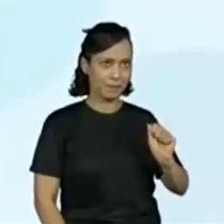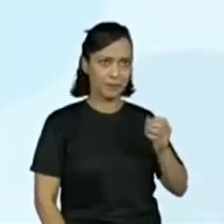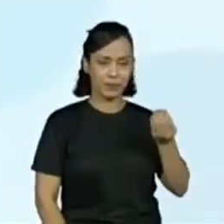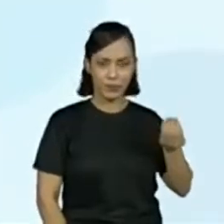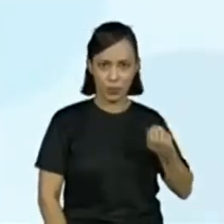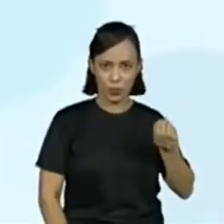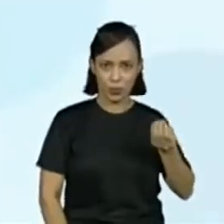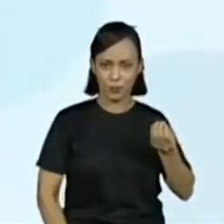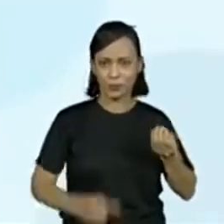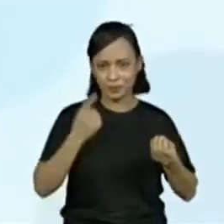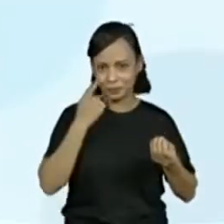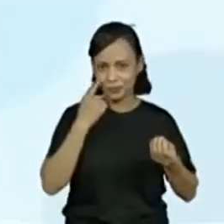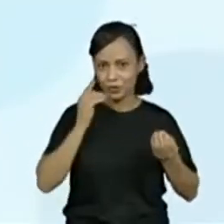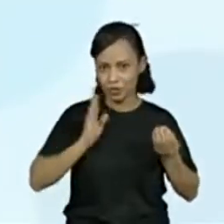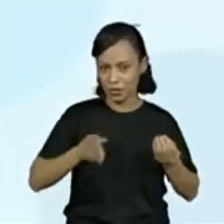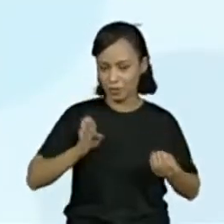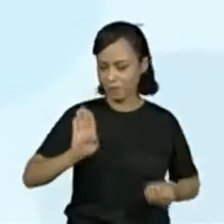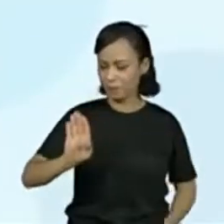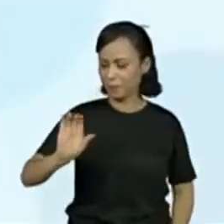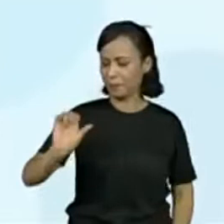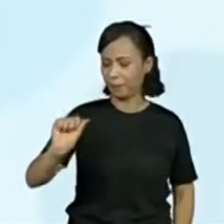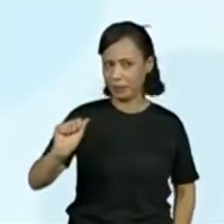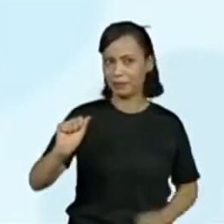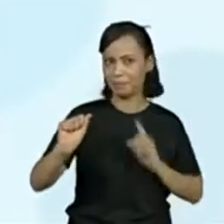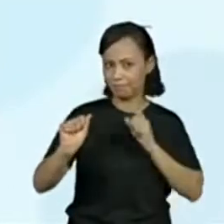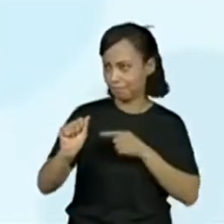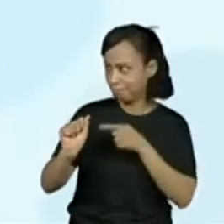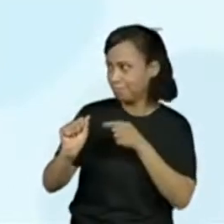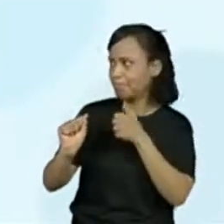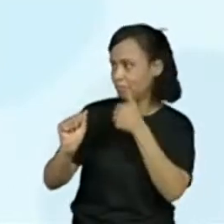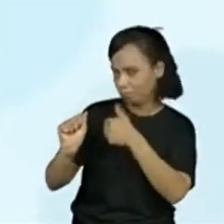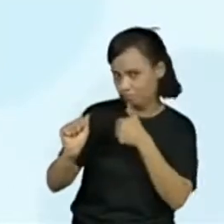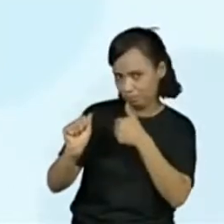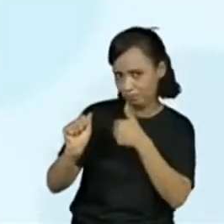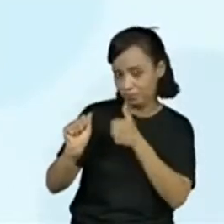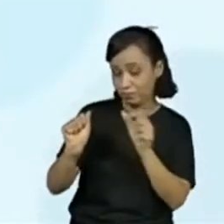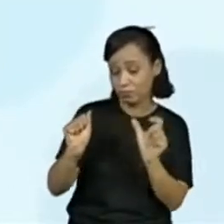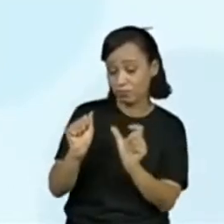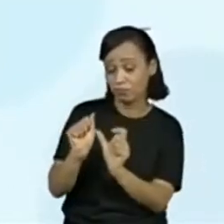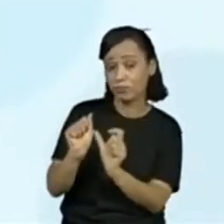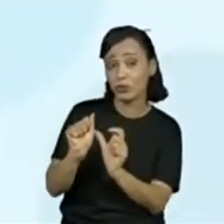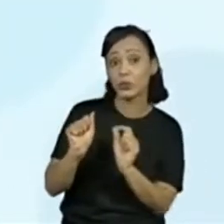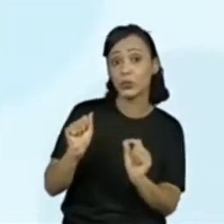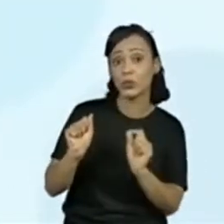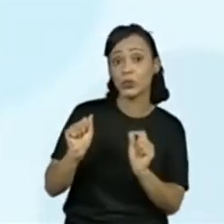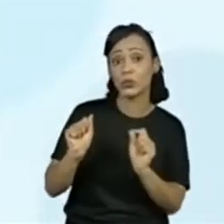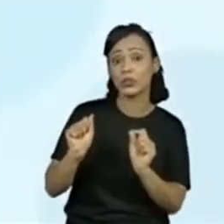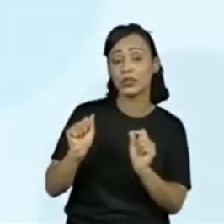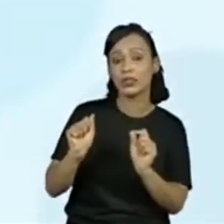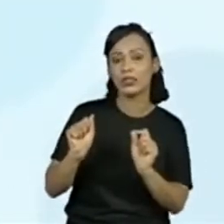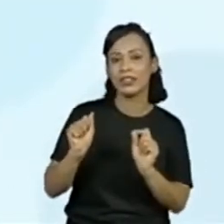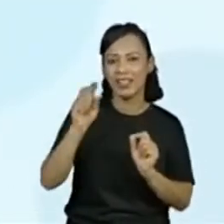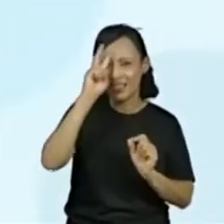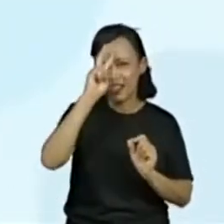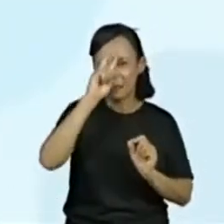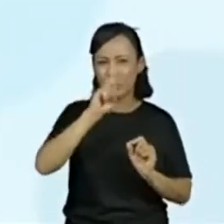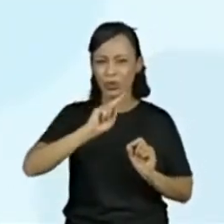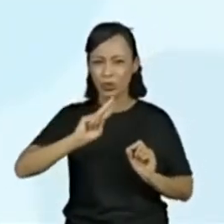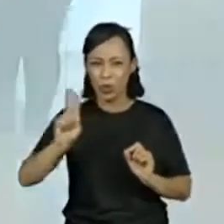o bar eu tá Altar Nossa lista de professores ajuda Taveira